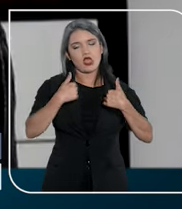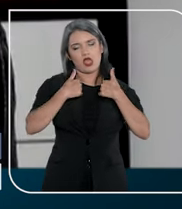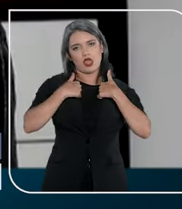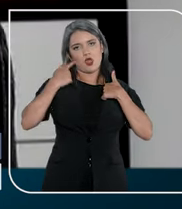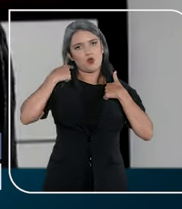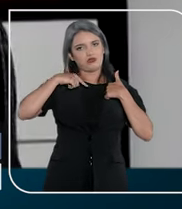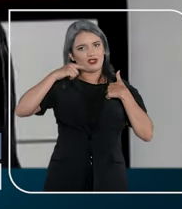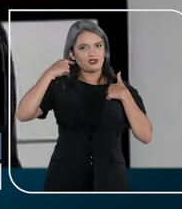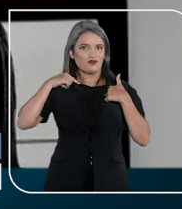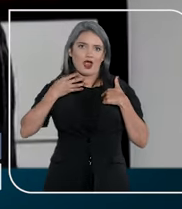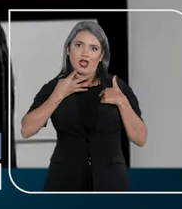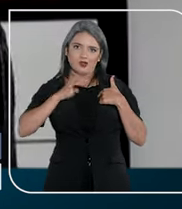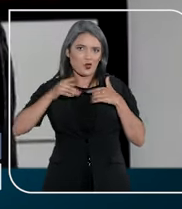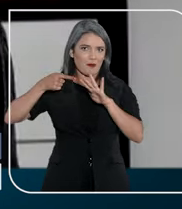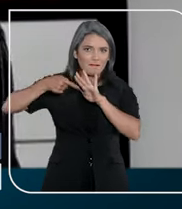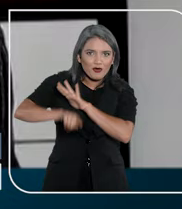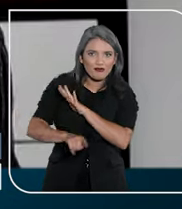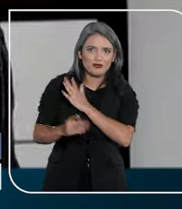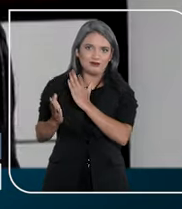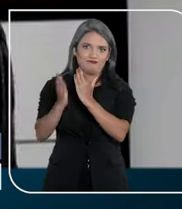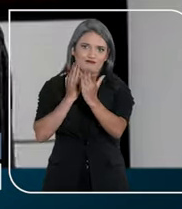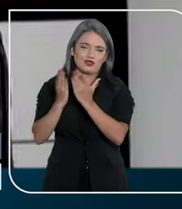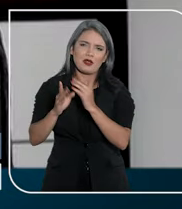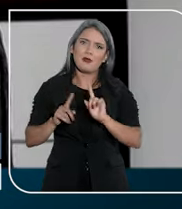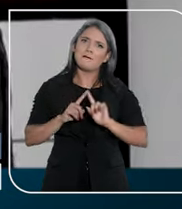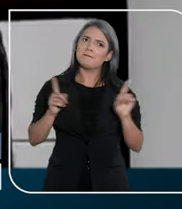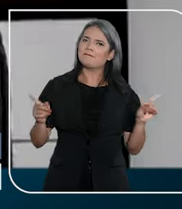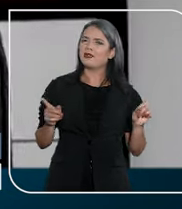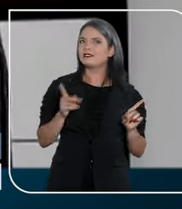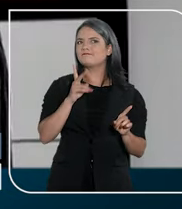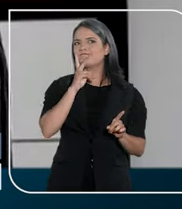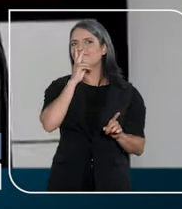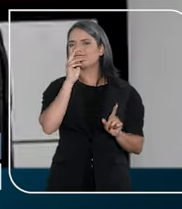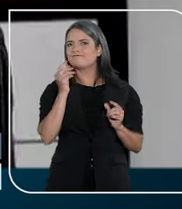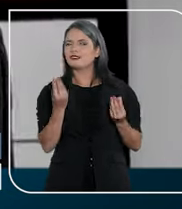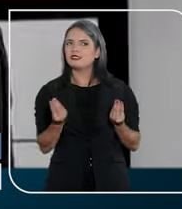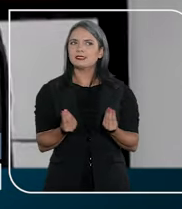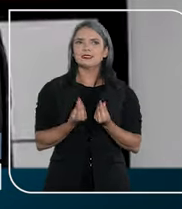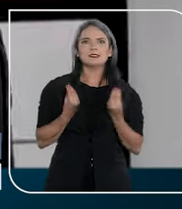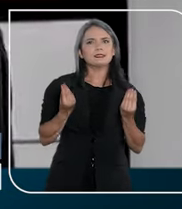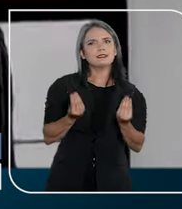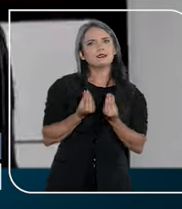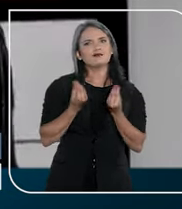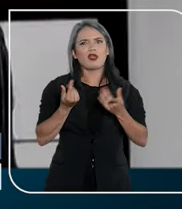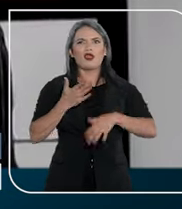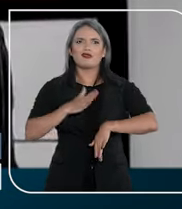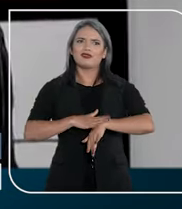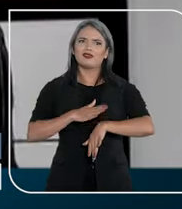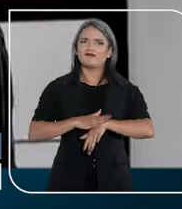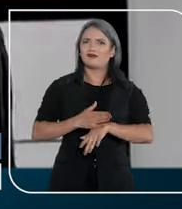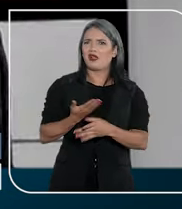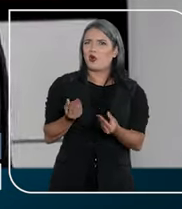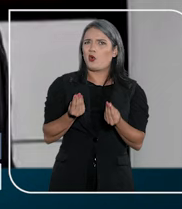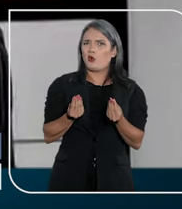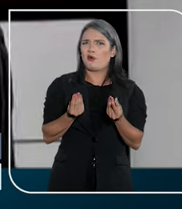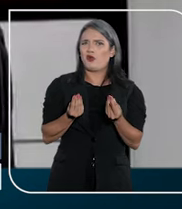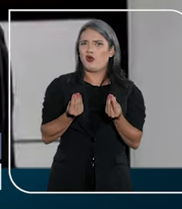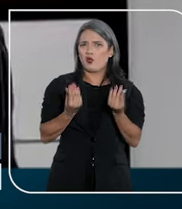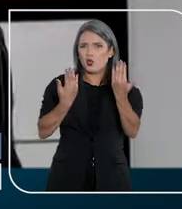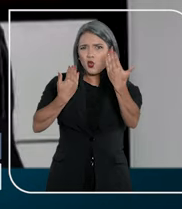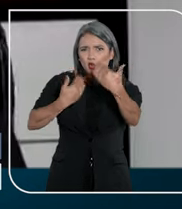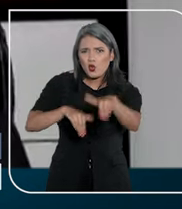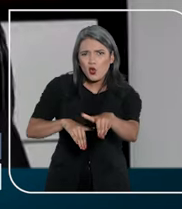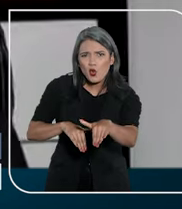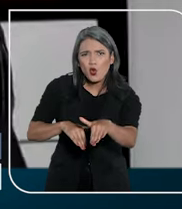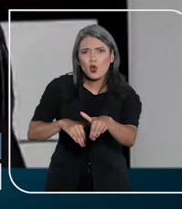da psicologia, esses entendimentos, me parece muito prematuro em um concurso público, eu julgar o